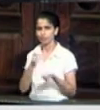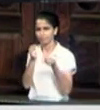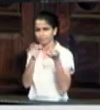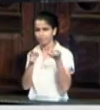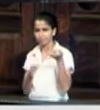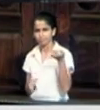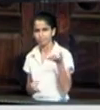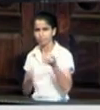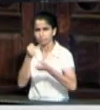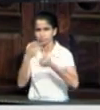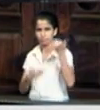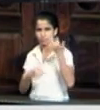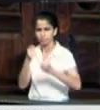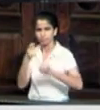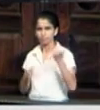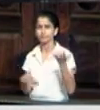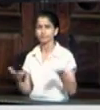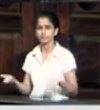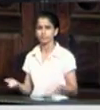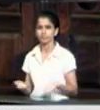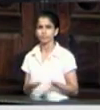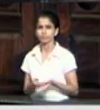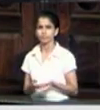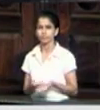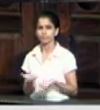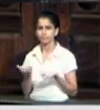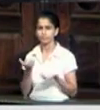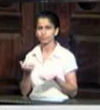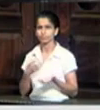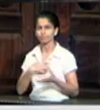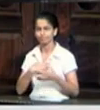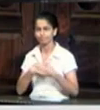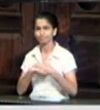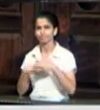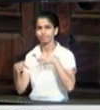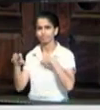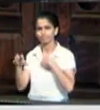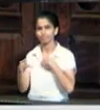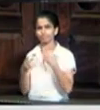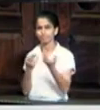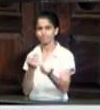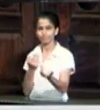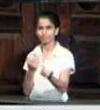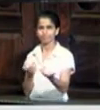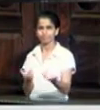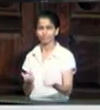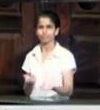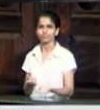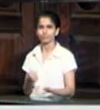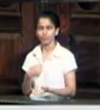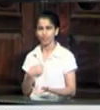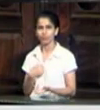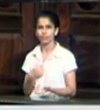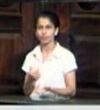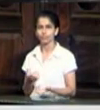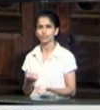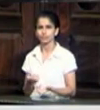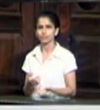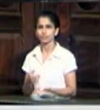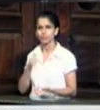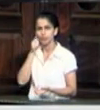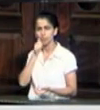detalhes contida numa sentença, mas eu quero me solidarizar à sua voz, de dizer que eu também sou uma mulher